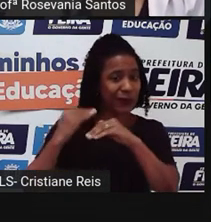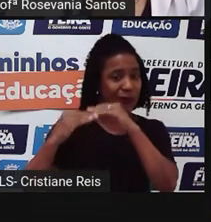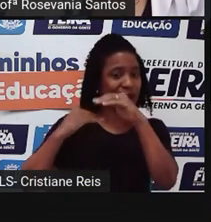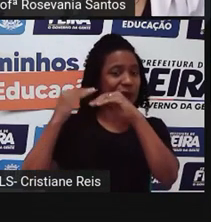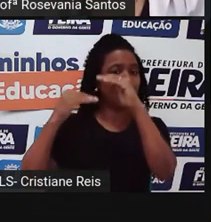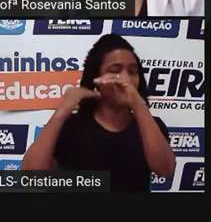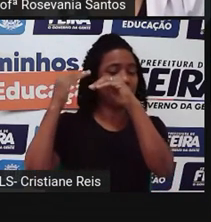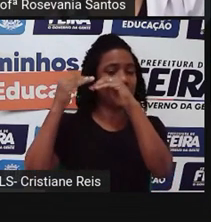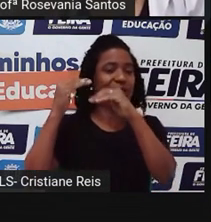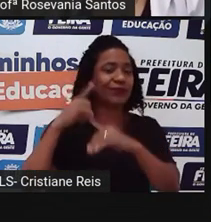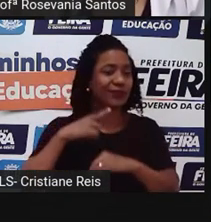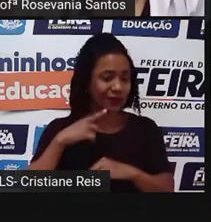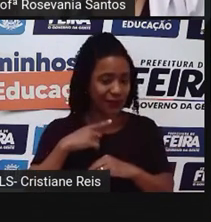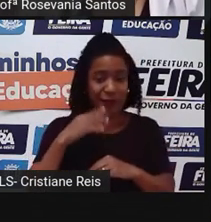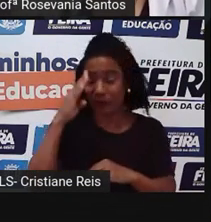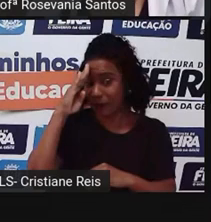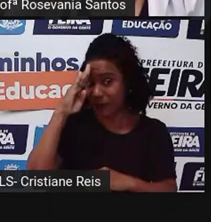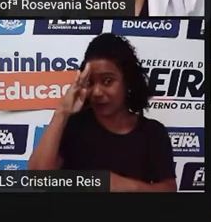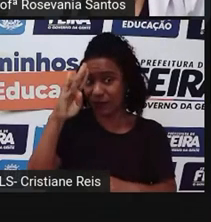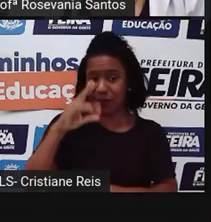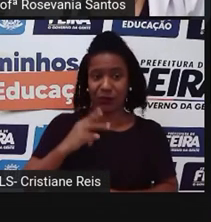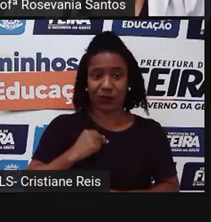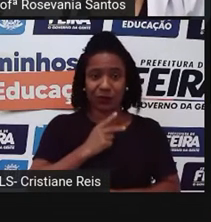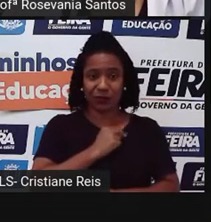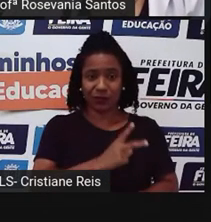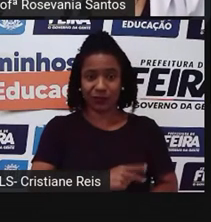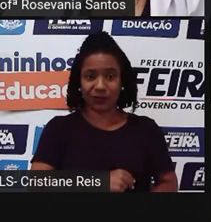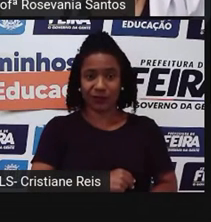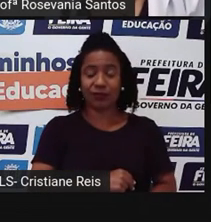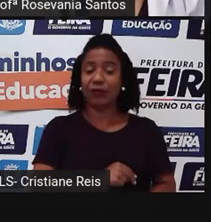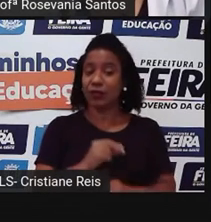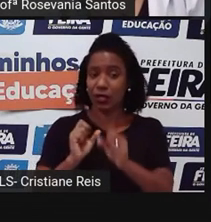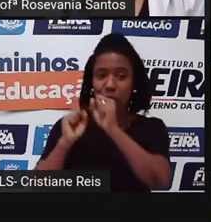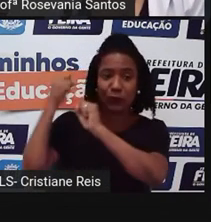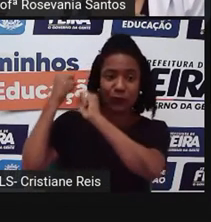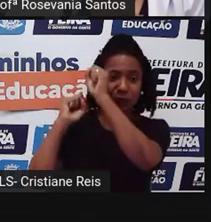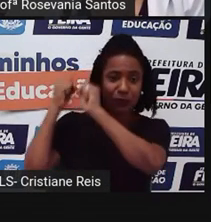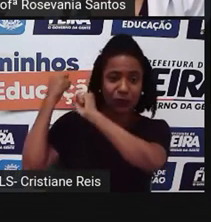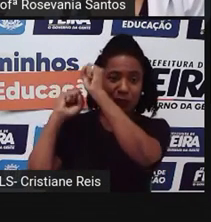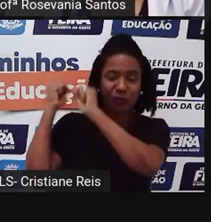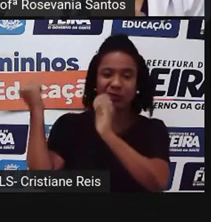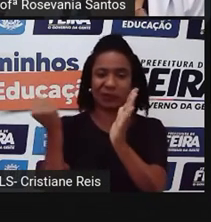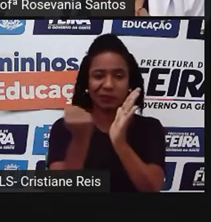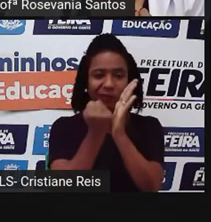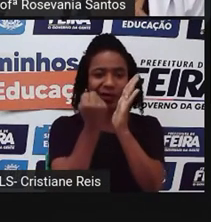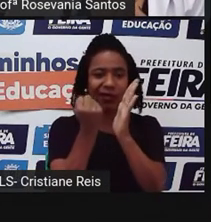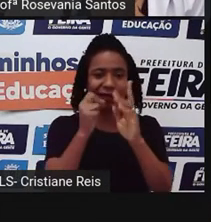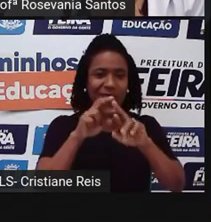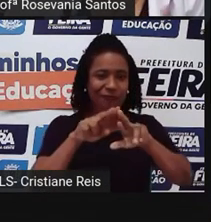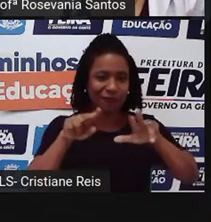desenvolvimento, principalmente a China, né, um alto grau de desenvolvimento industrial, com indústrias, né,